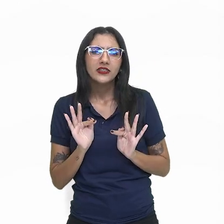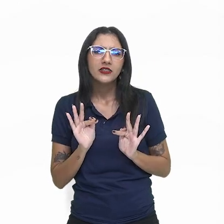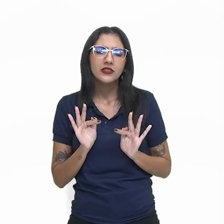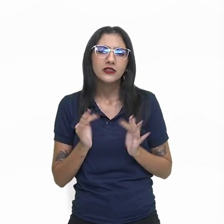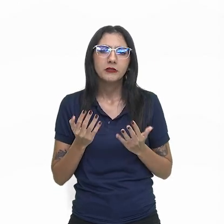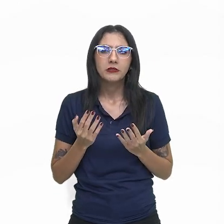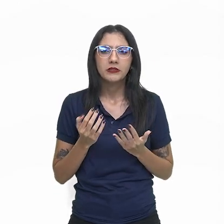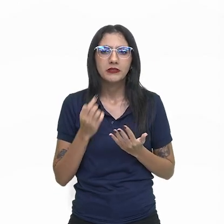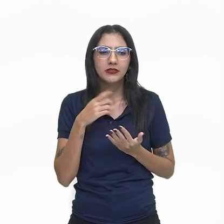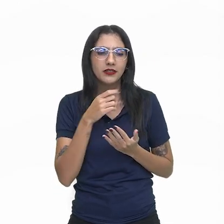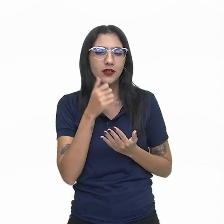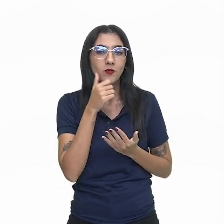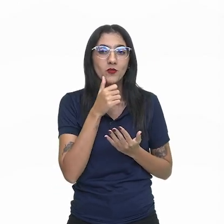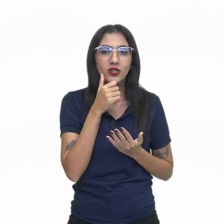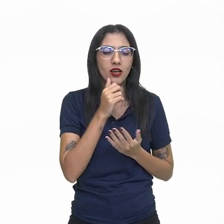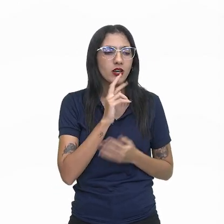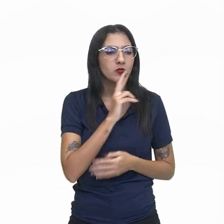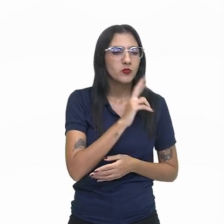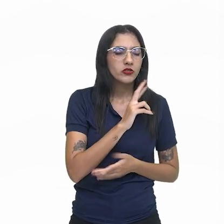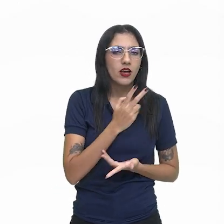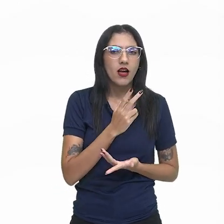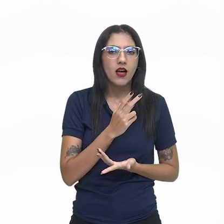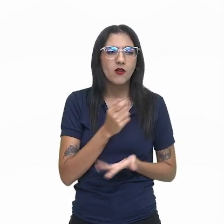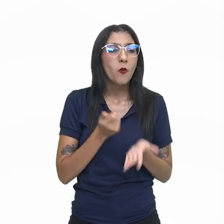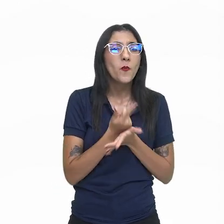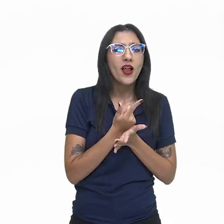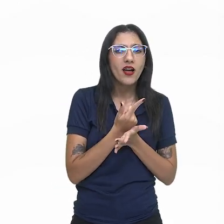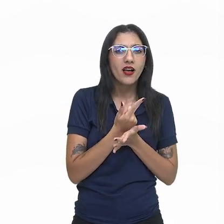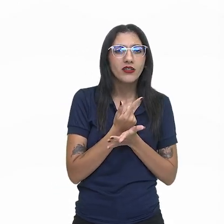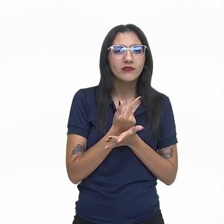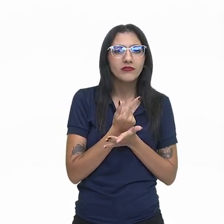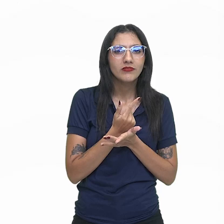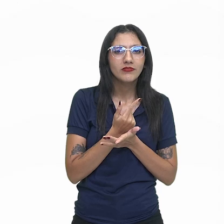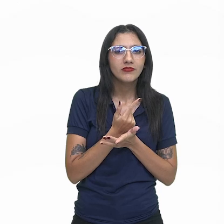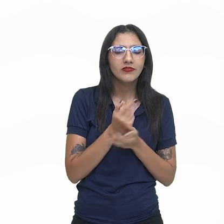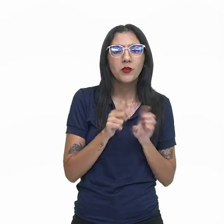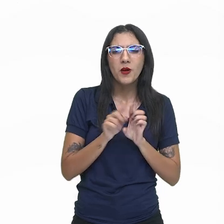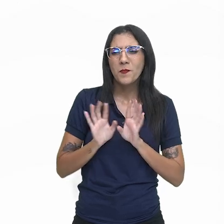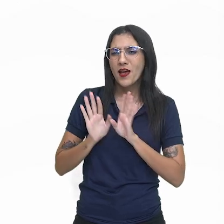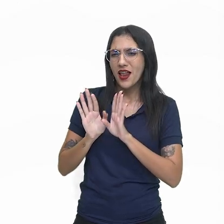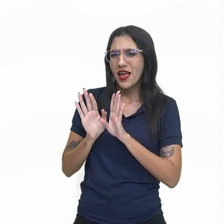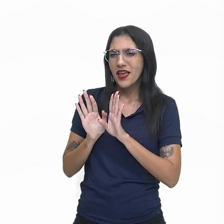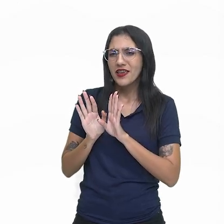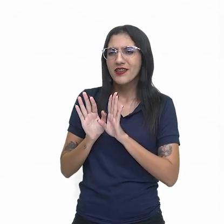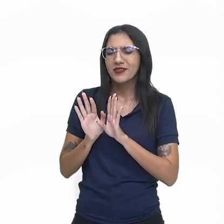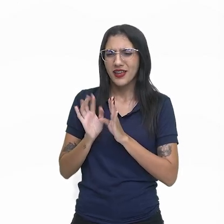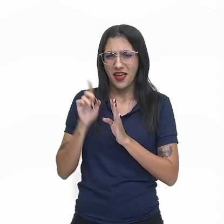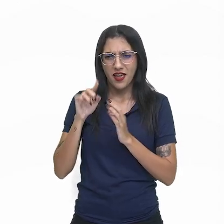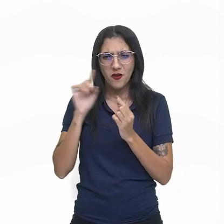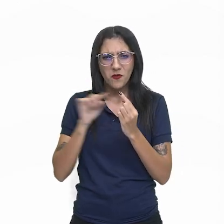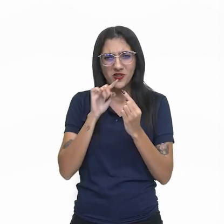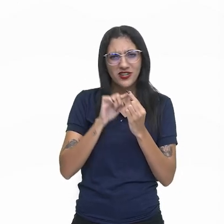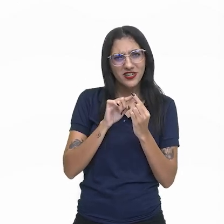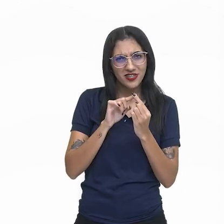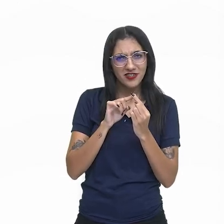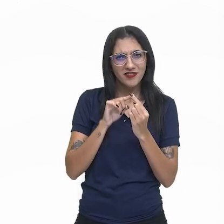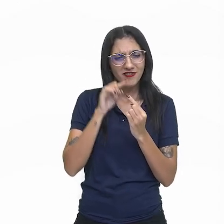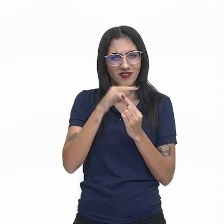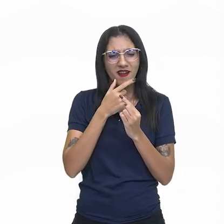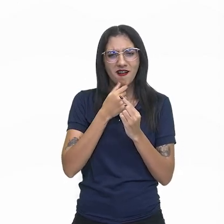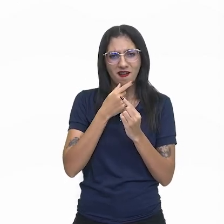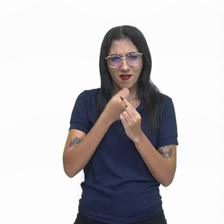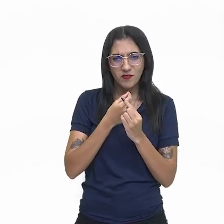mas não era isso que ele queria saber. Será que era isso, né? O objetivo do discurso